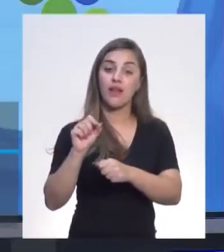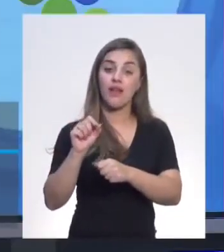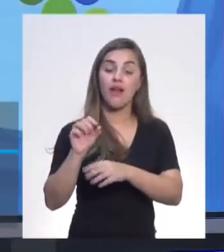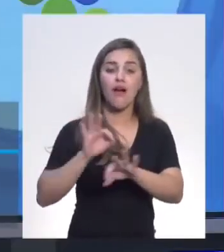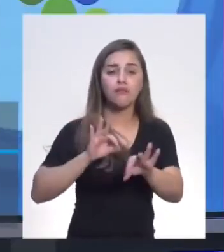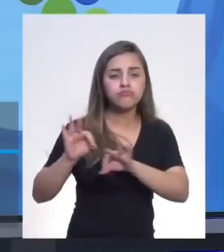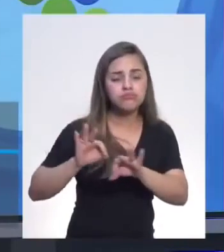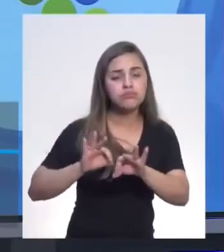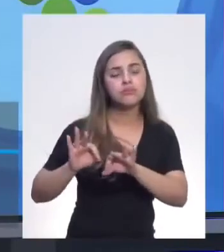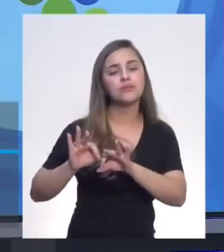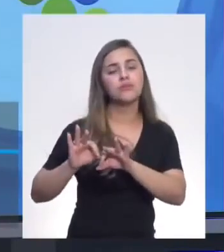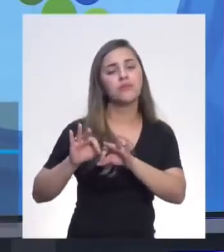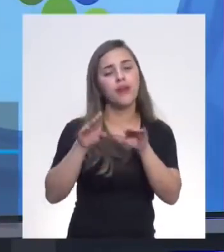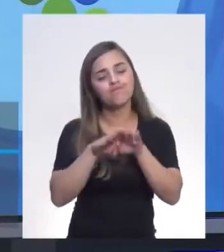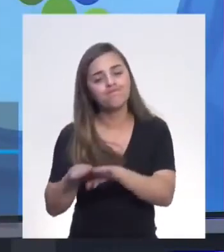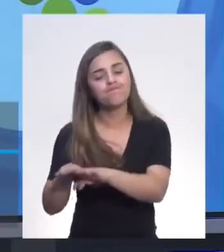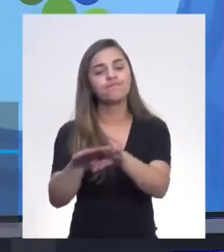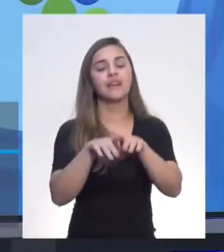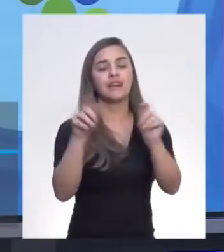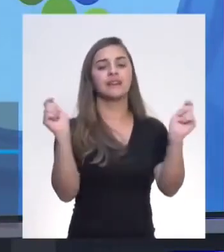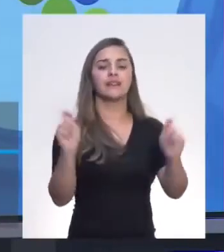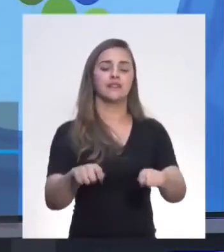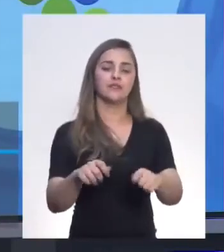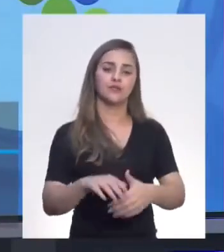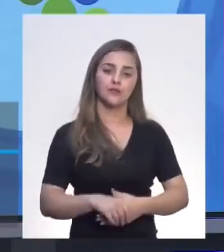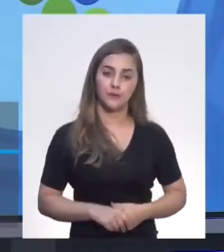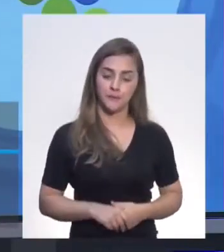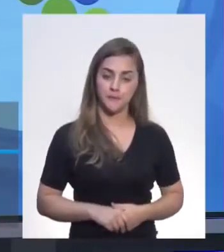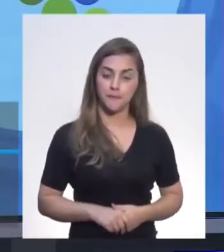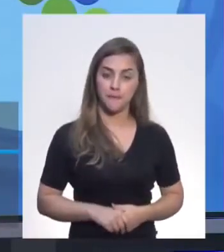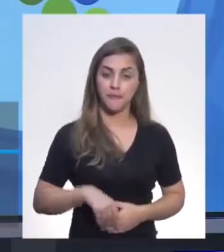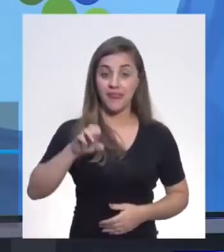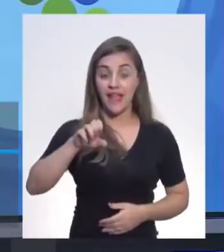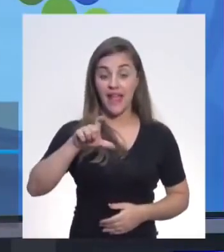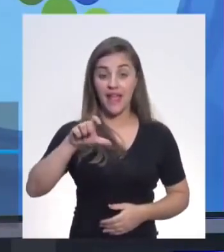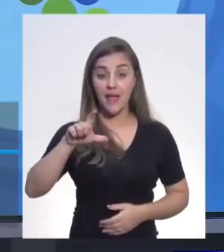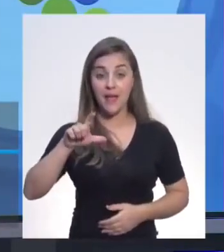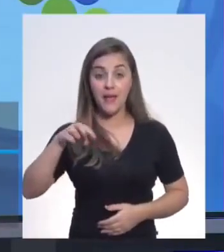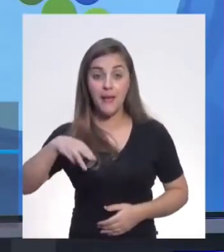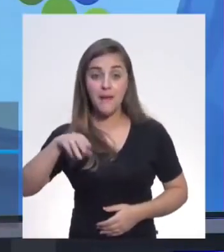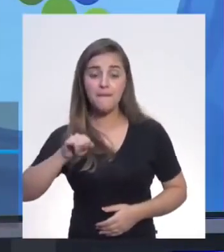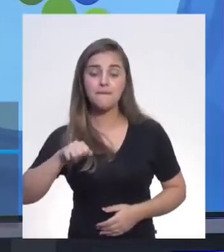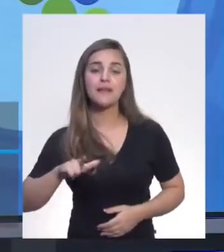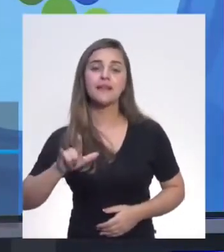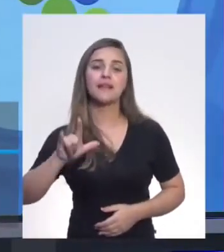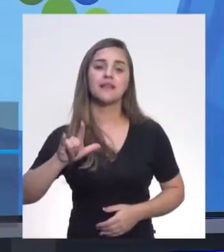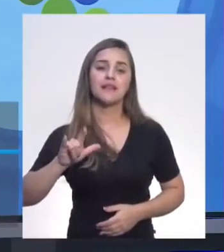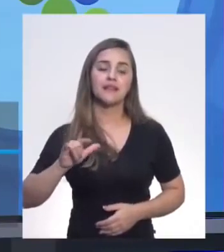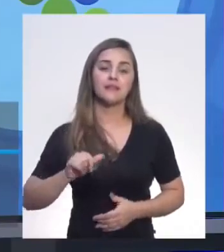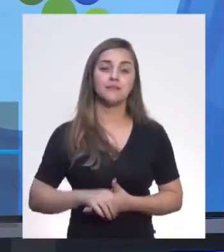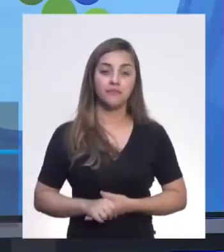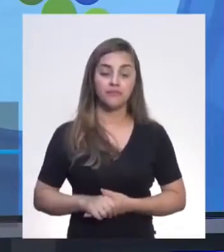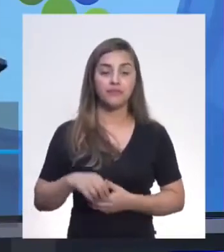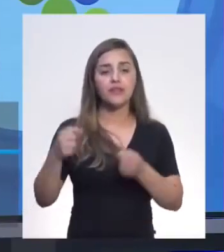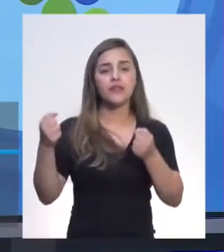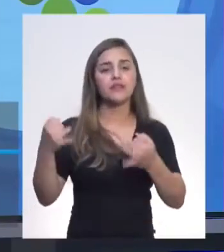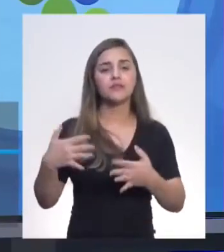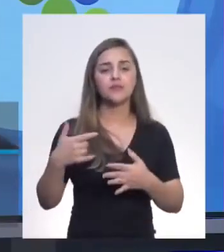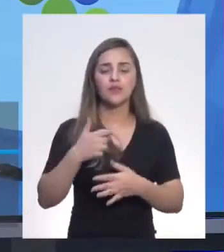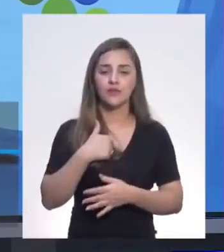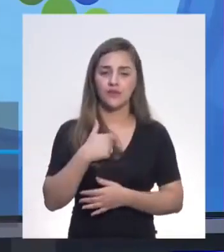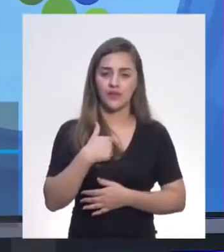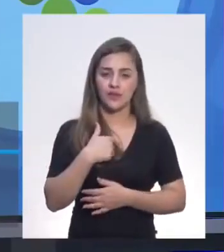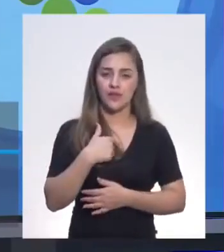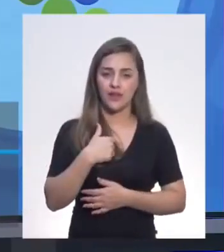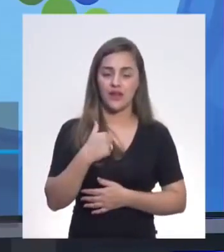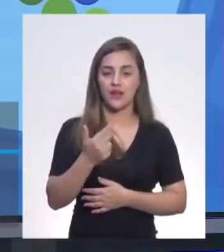que eu achei engraçado. A Emily perguntou como é o nome da mulher que não quis levantar do banco. No caso, eu acho que sou eu e meu nome